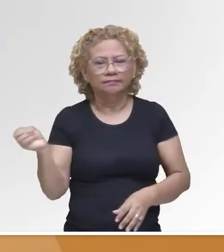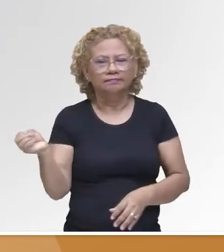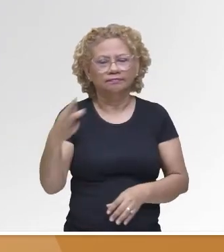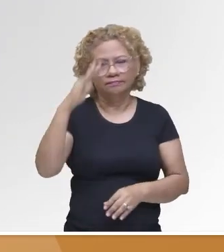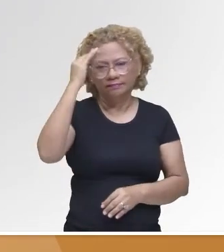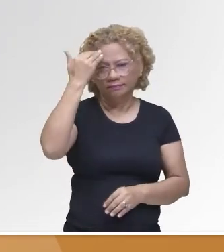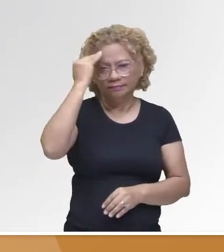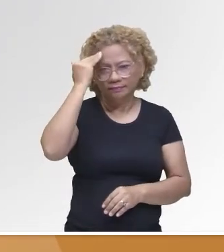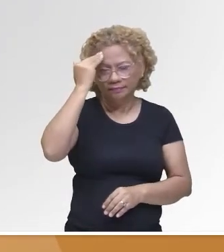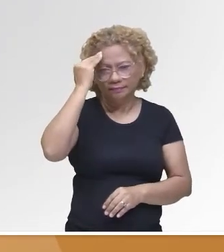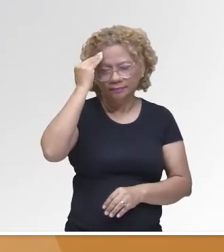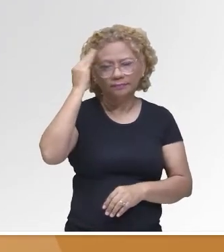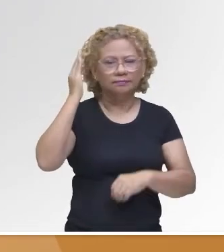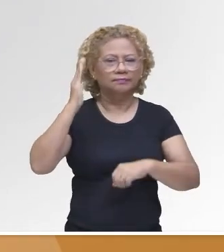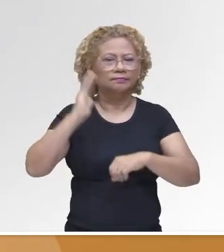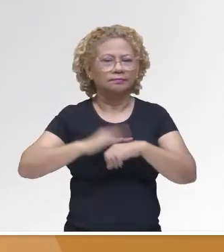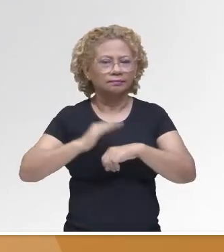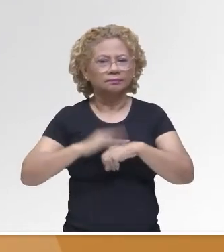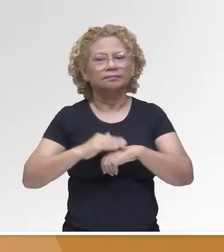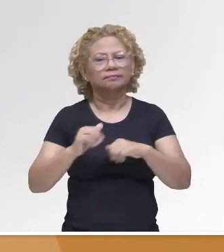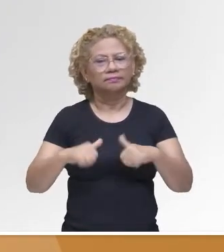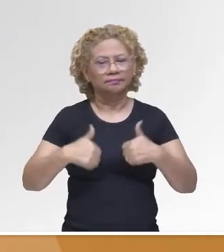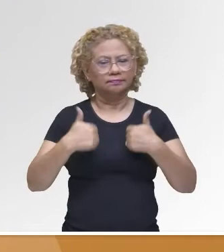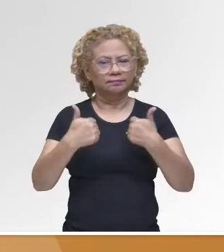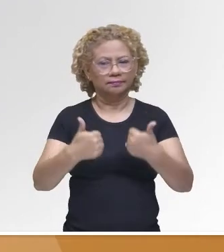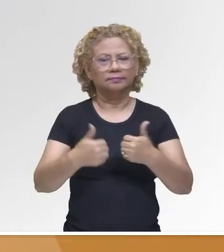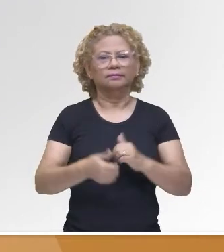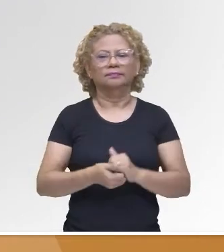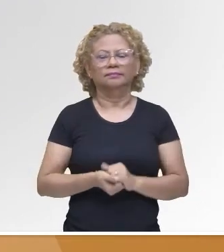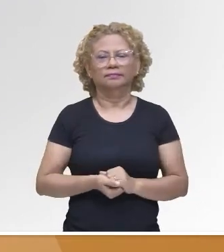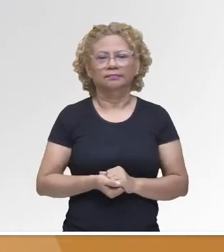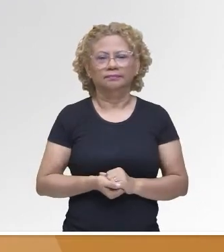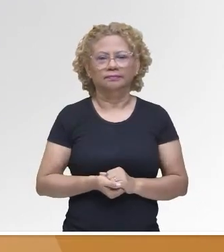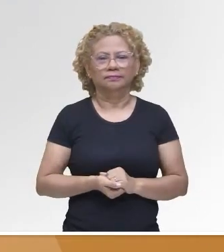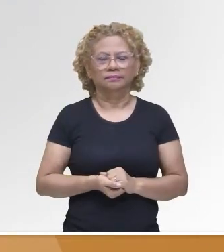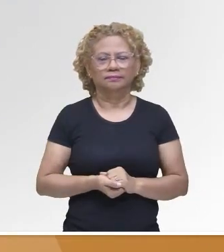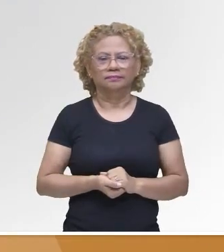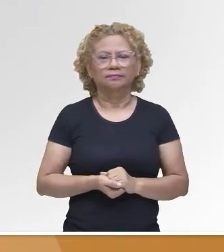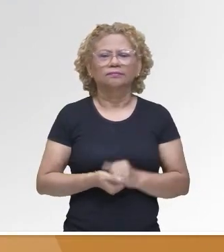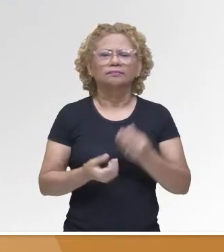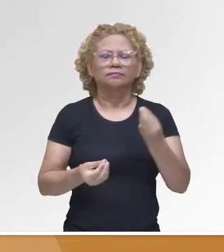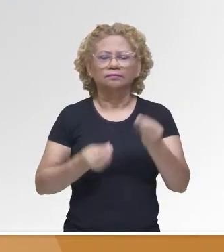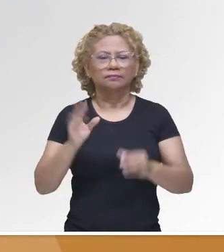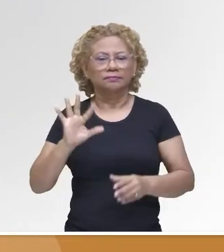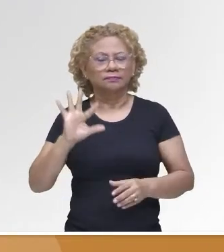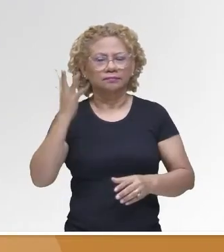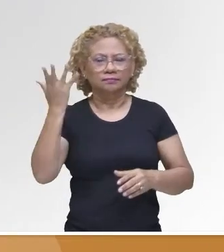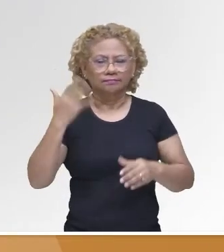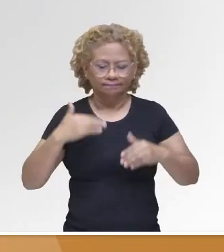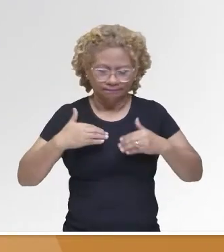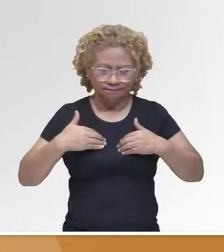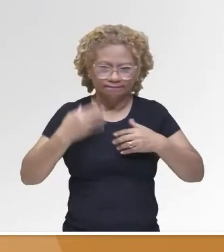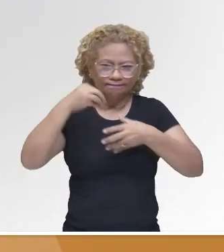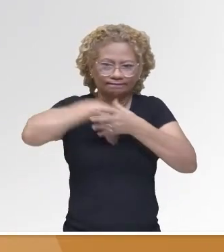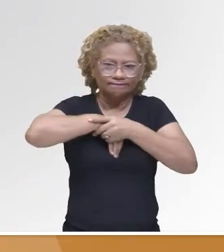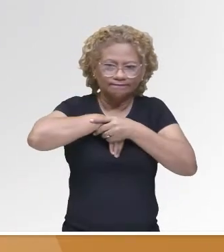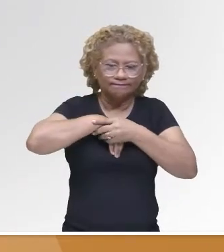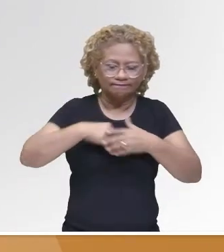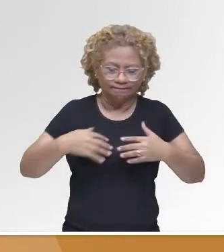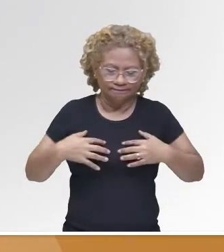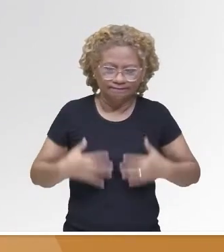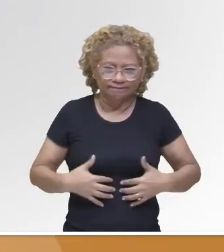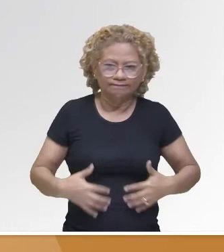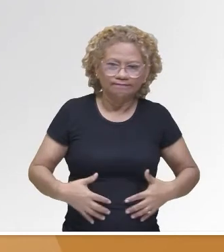compreender aquela situação, né? Como é que funciona o organismo do ser humano, seu